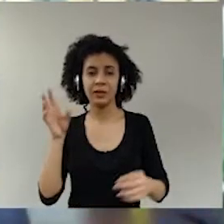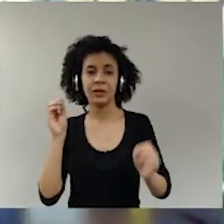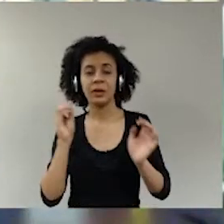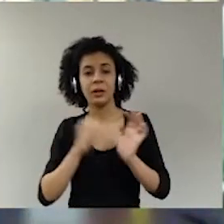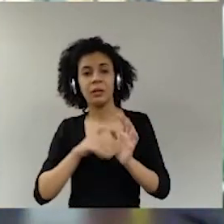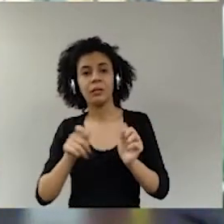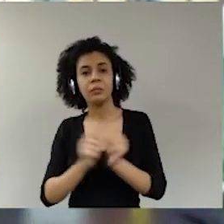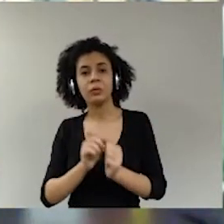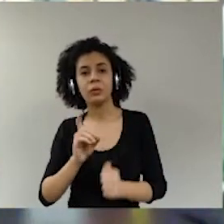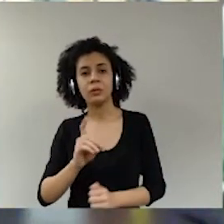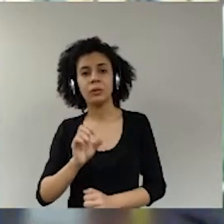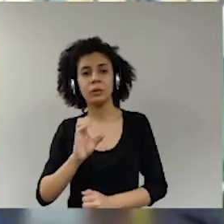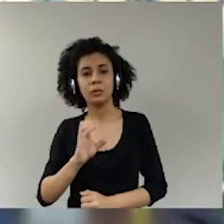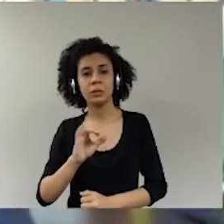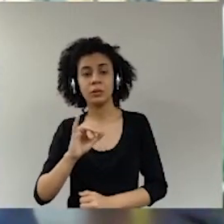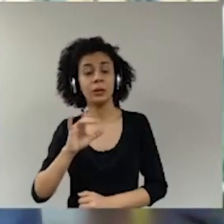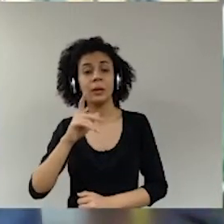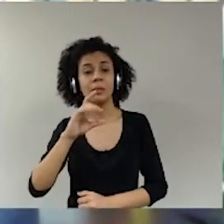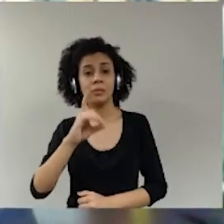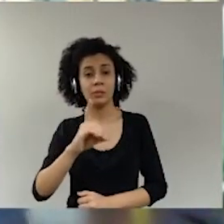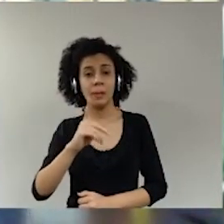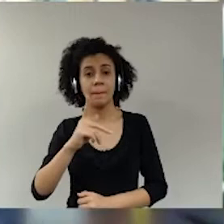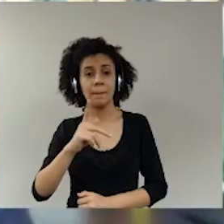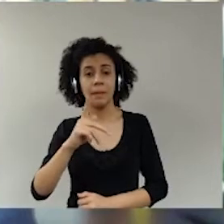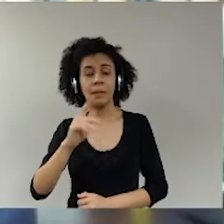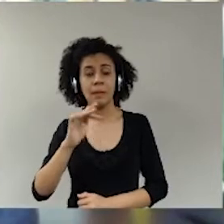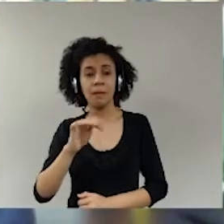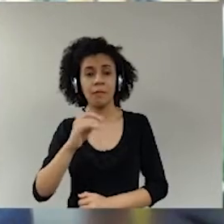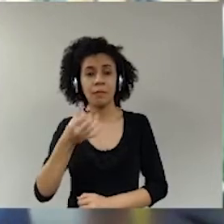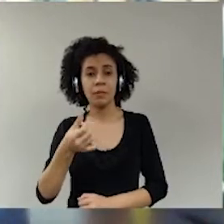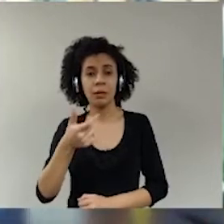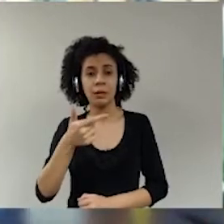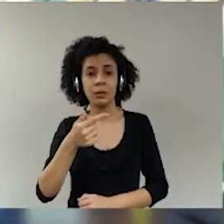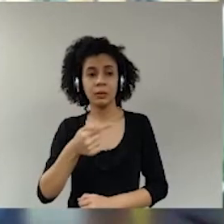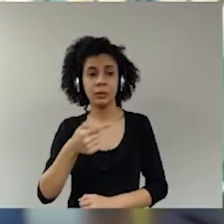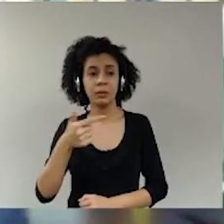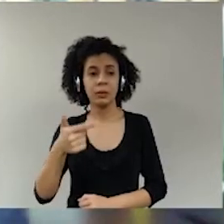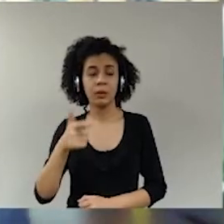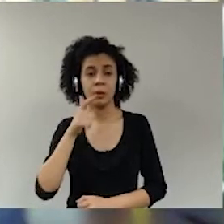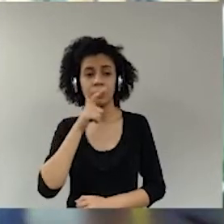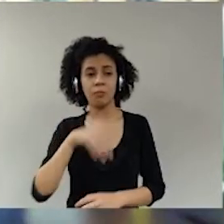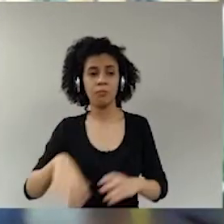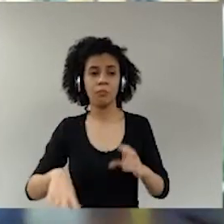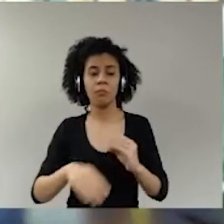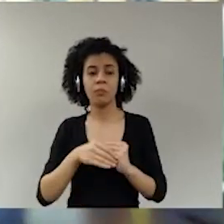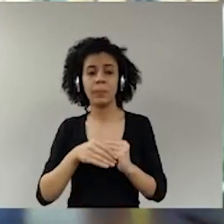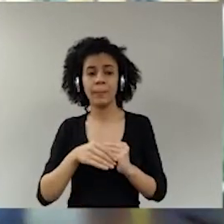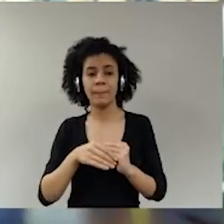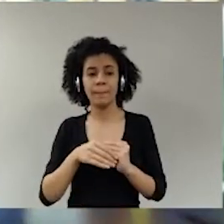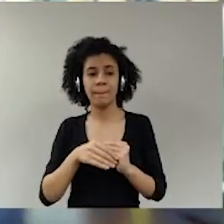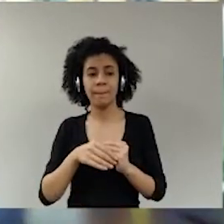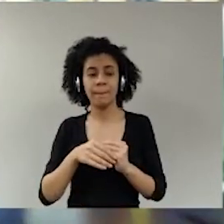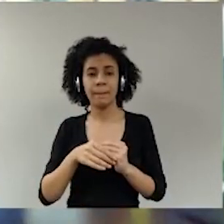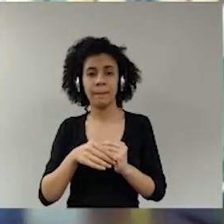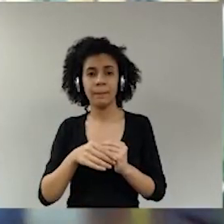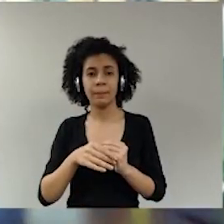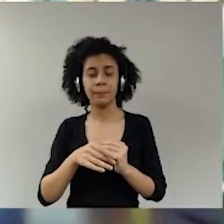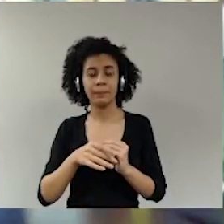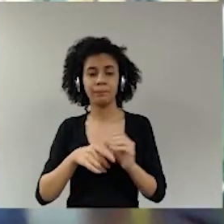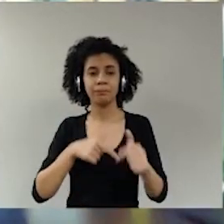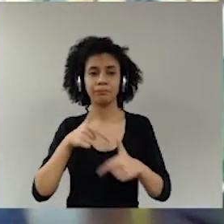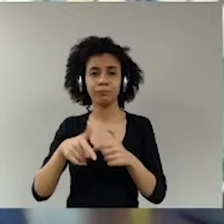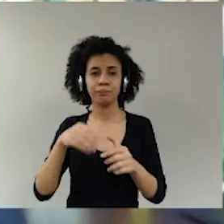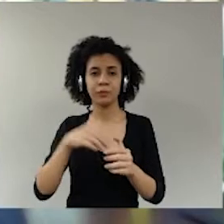DCJ, a DPF 672, que consignou o federalismo